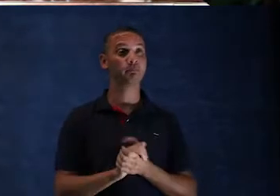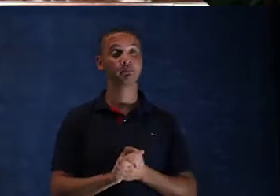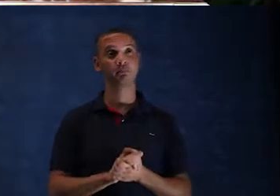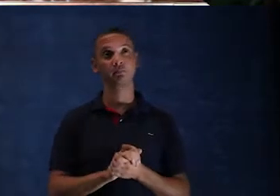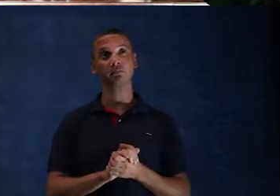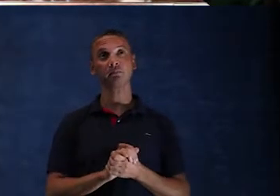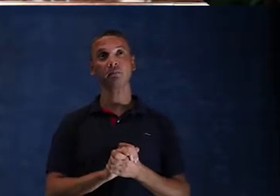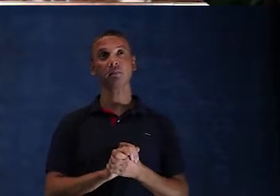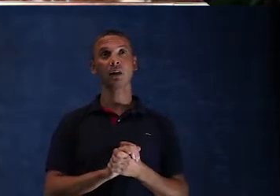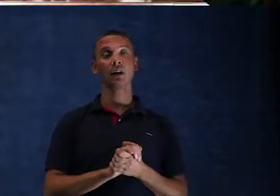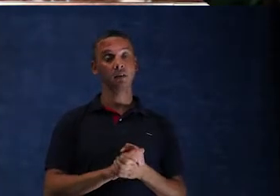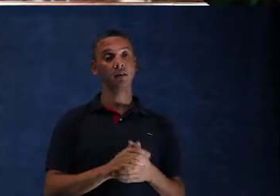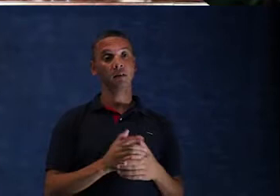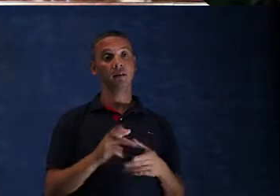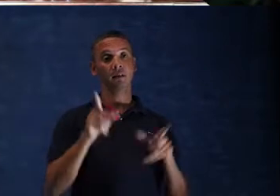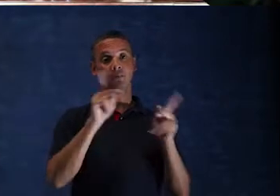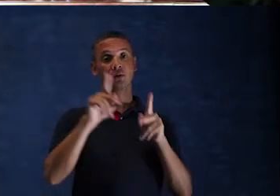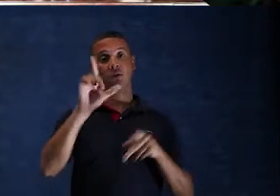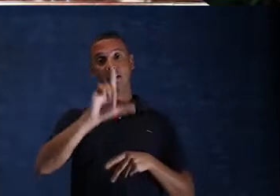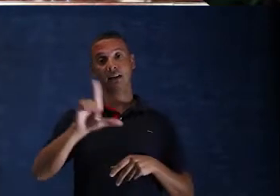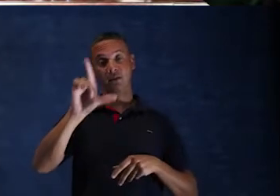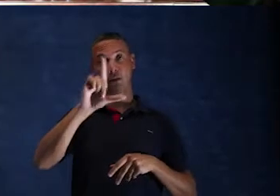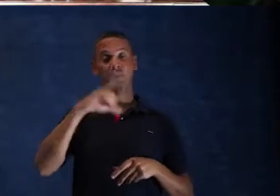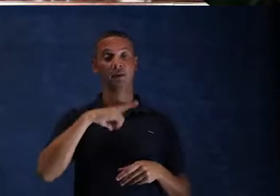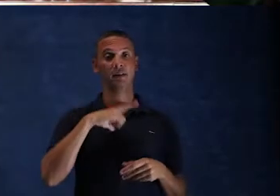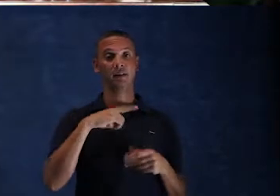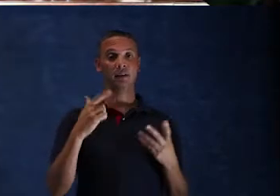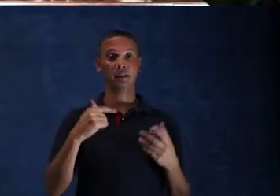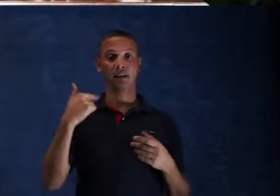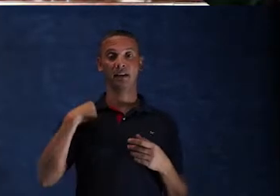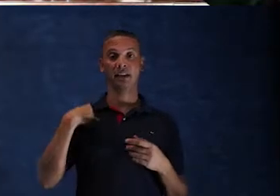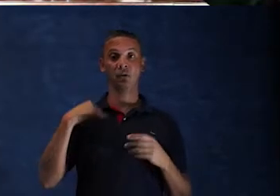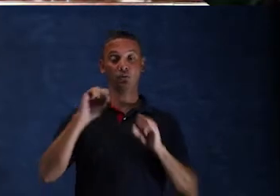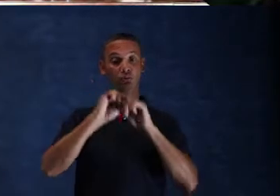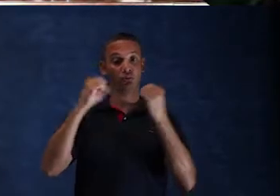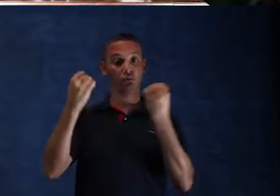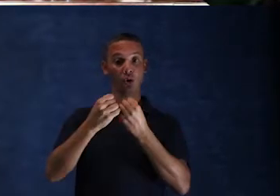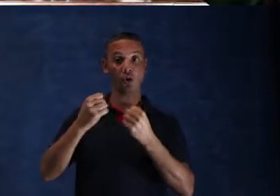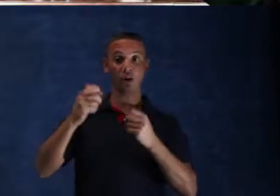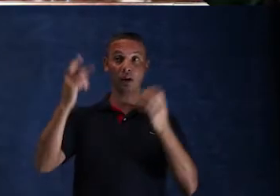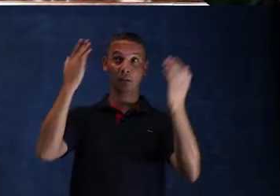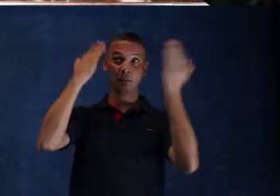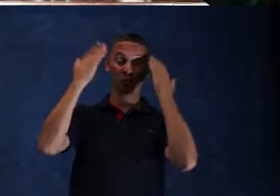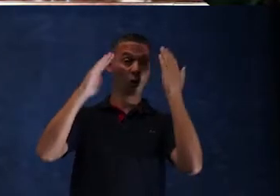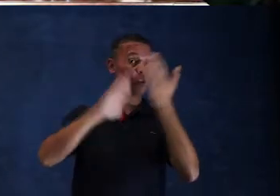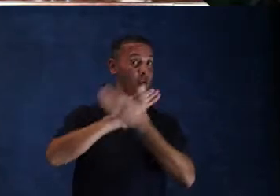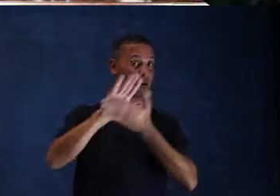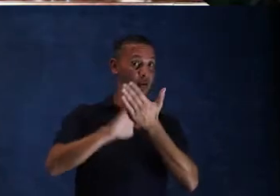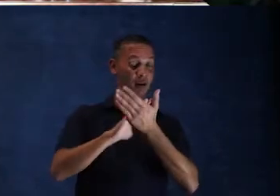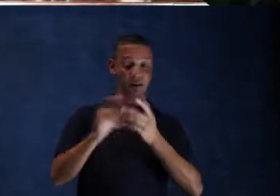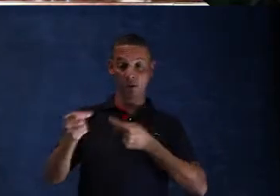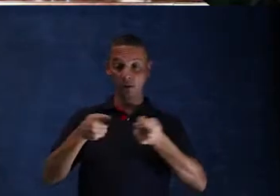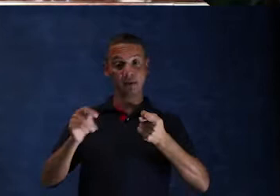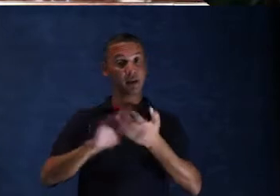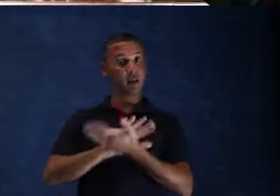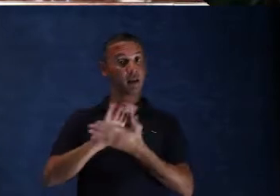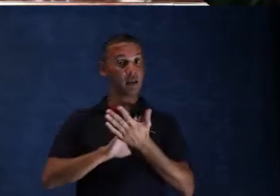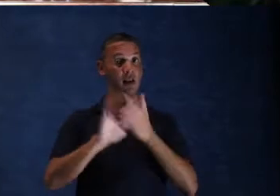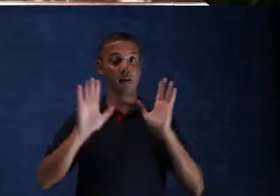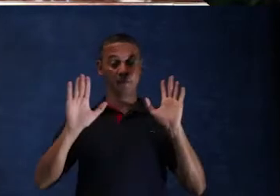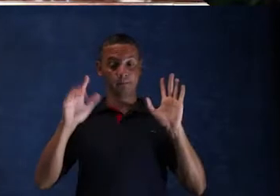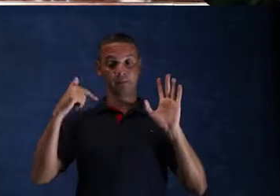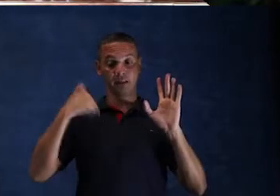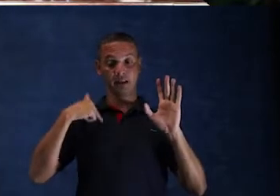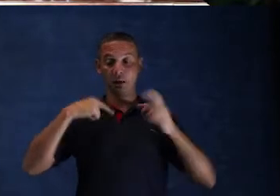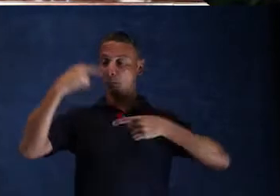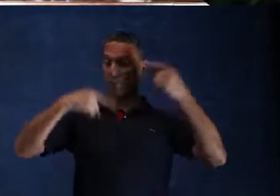eu falo do meu lugar de professora de literatura. Né? Eu não sou socióloga, não sou psicóloga, não sou economista, muito